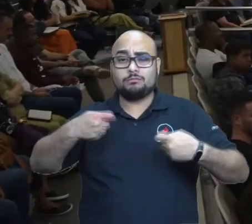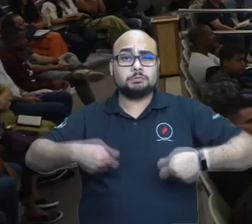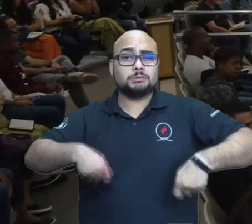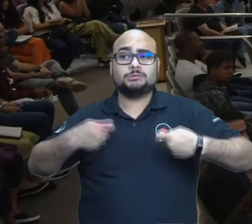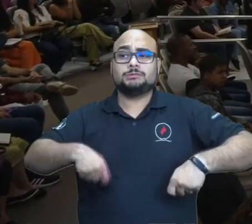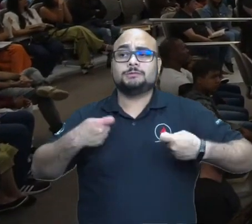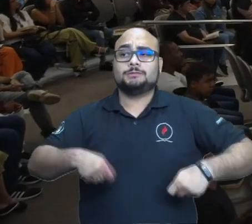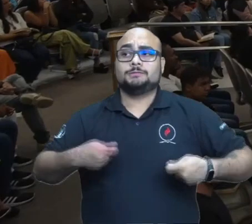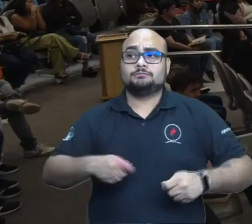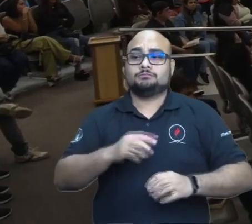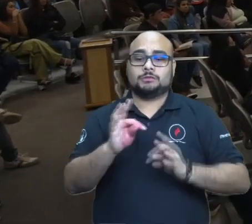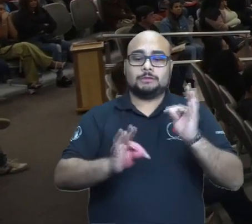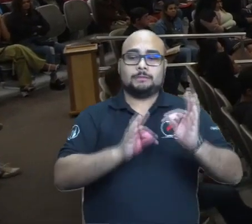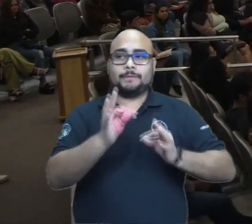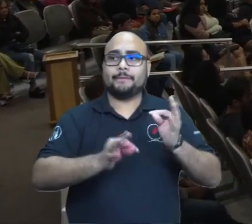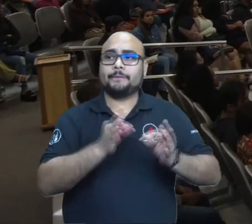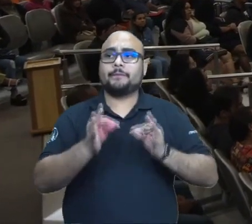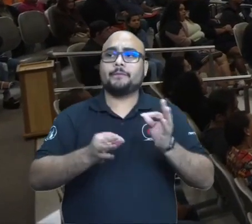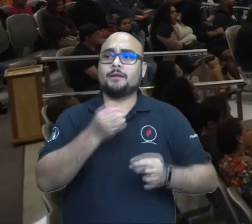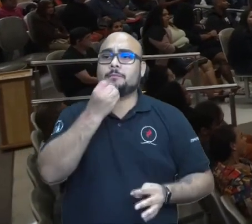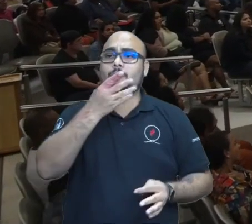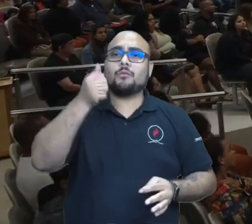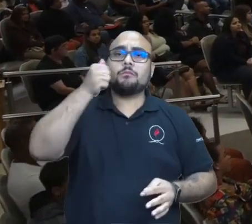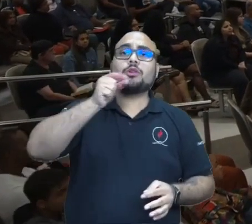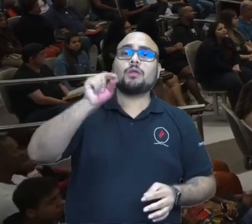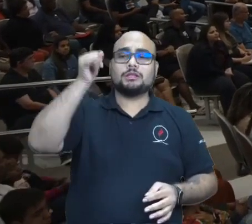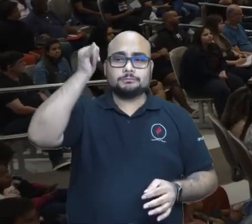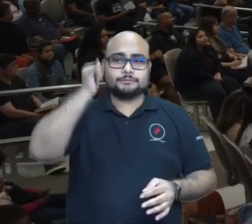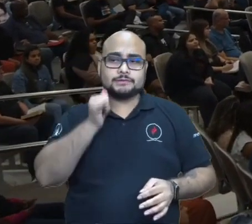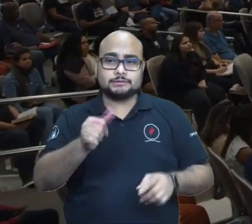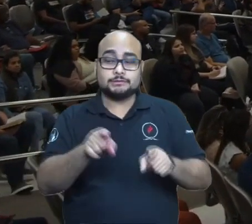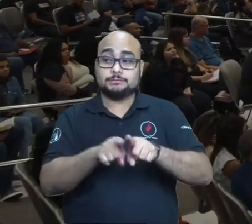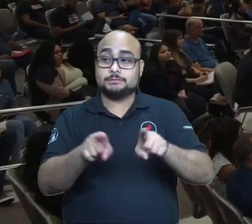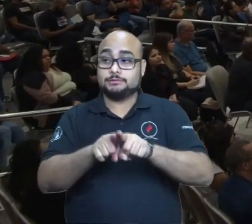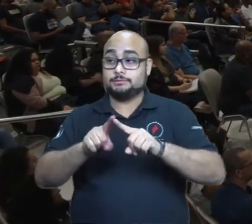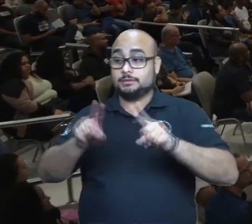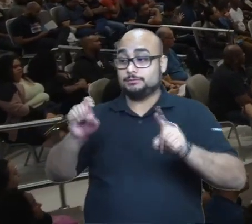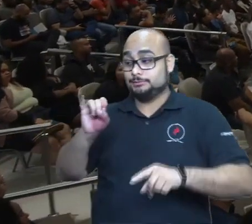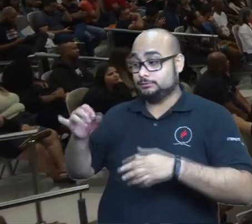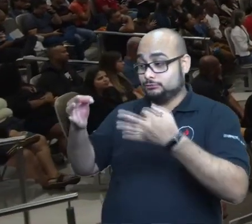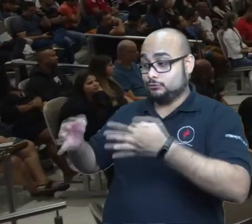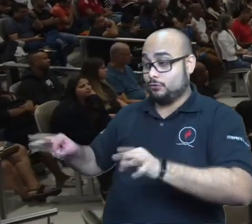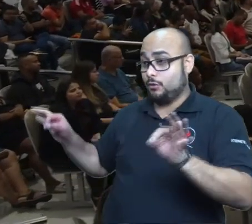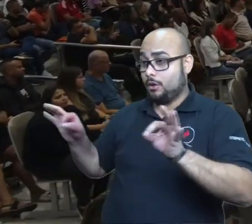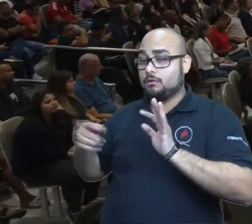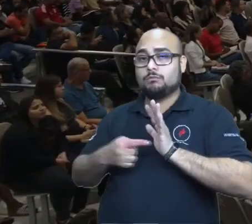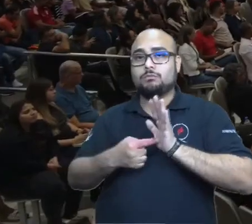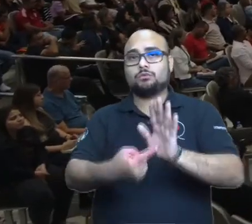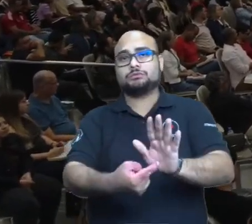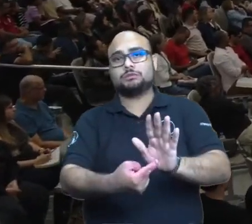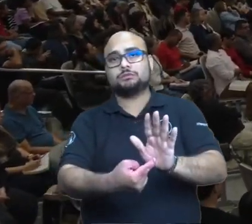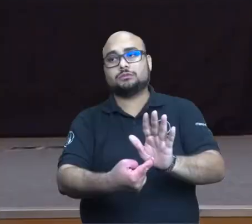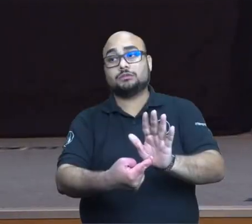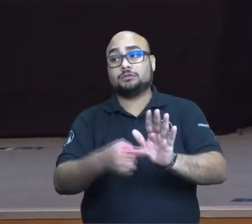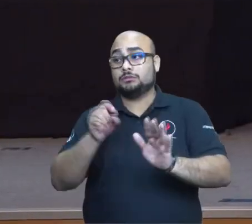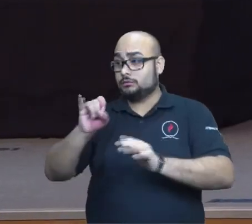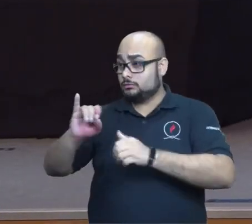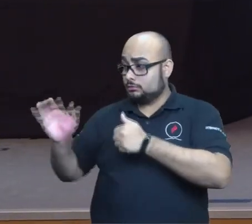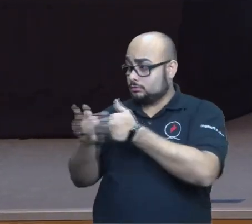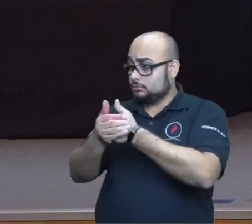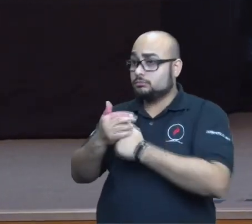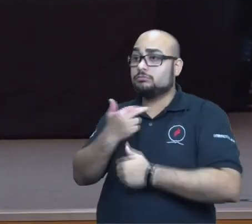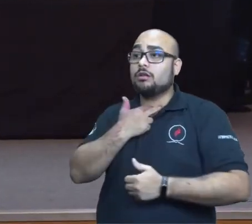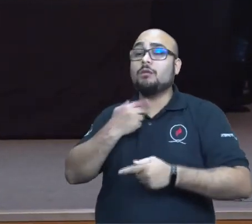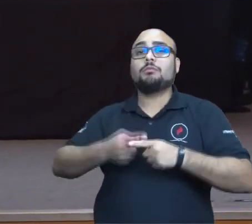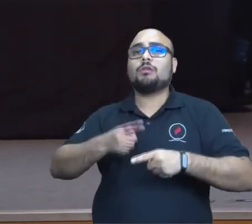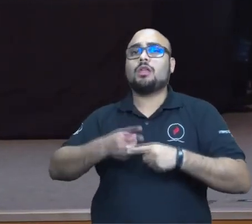salmo salmo se profecia profecia mas se ai ai não engula os teus as porque os teus